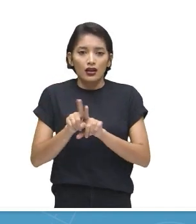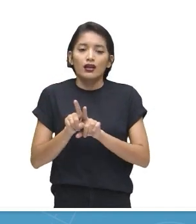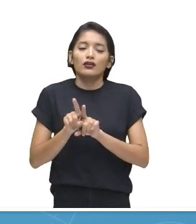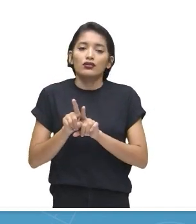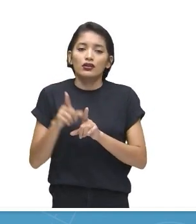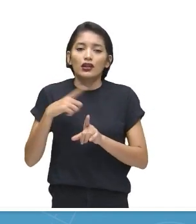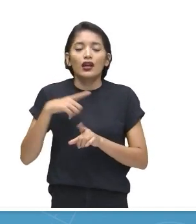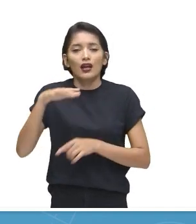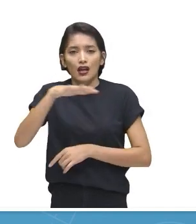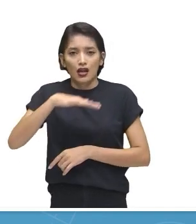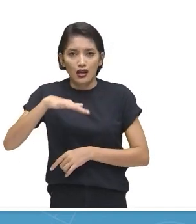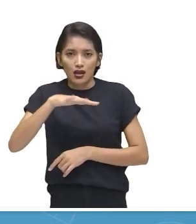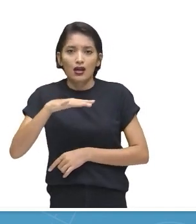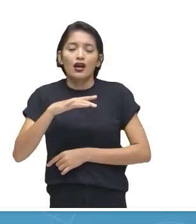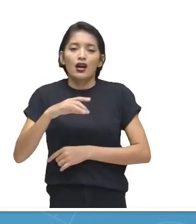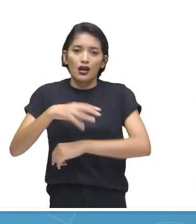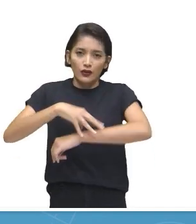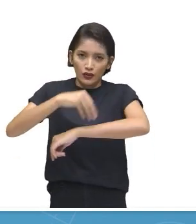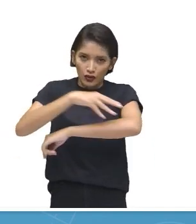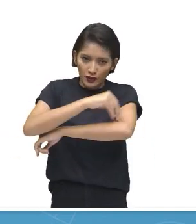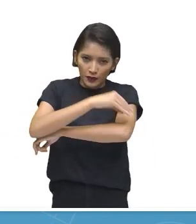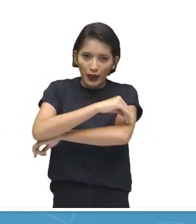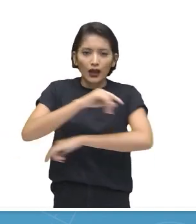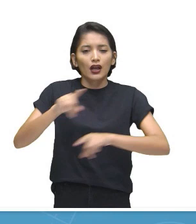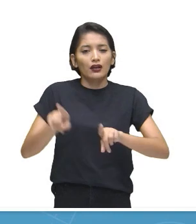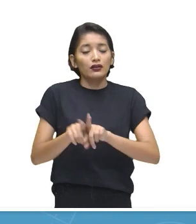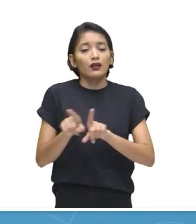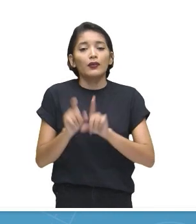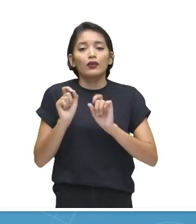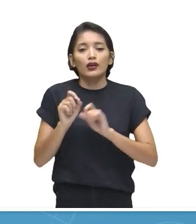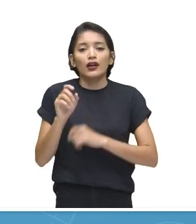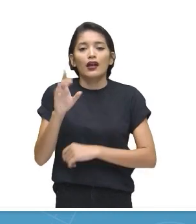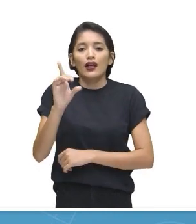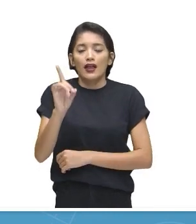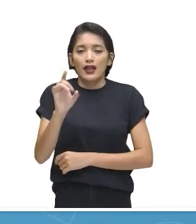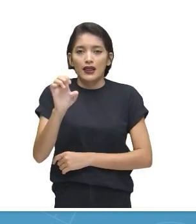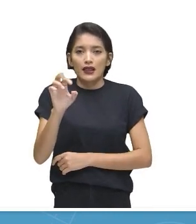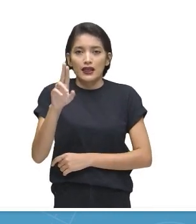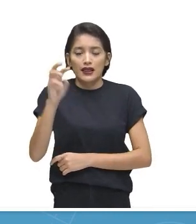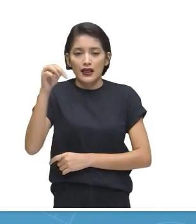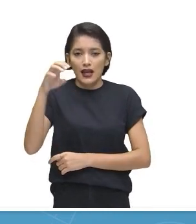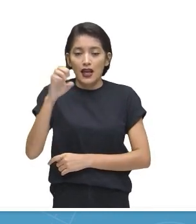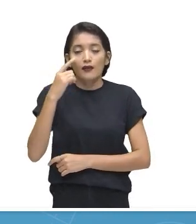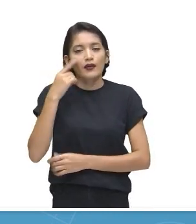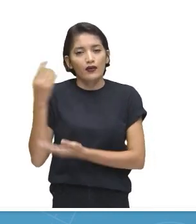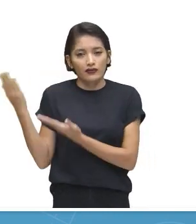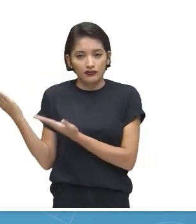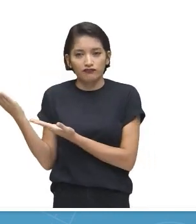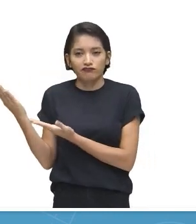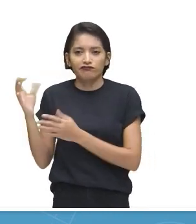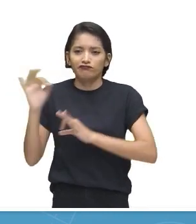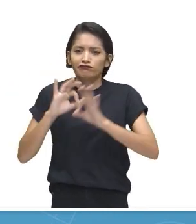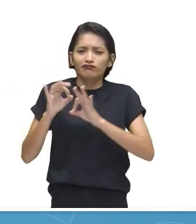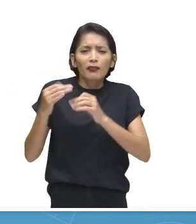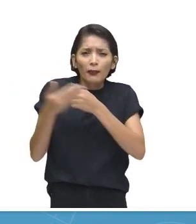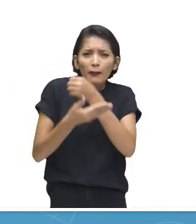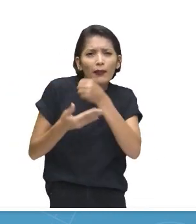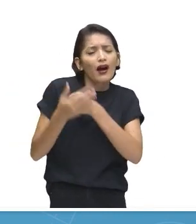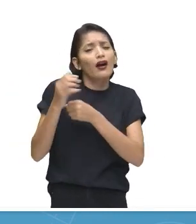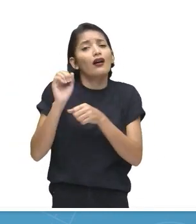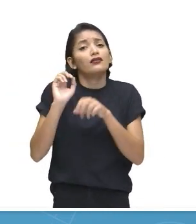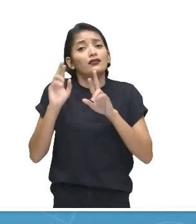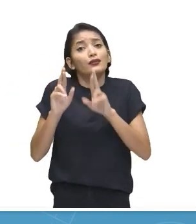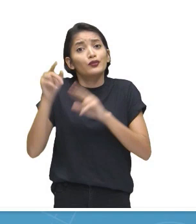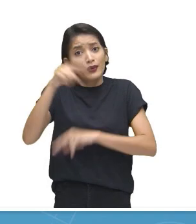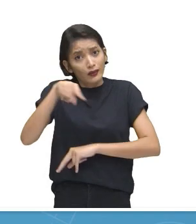glândulas sudorípara, por exemplo. Então, aqui você tem a derme. Esse é o esquema bem básico. Espero que vocês tenham feito aí no caderno